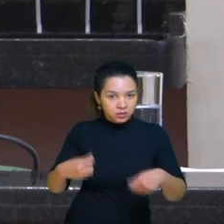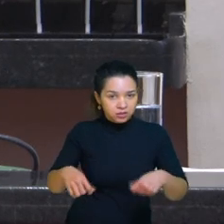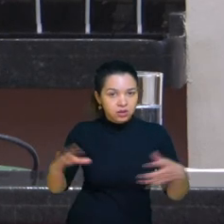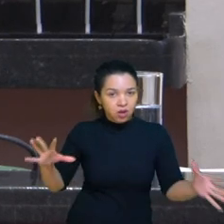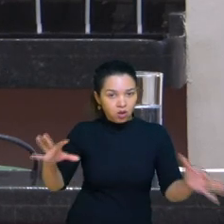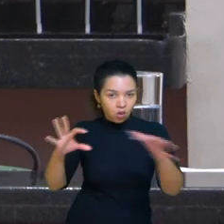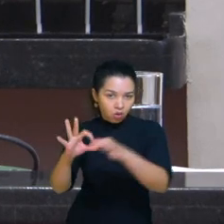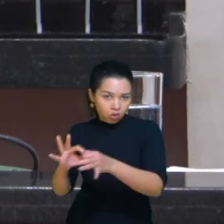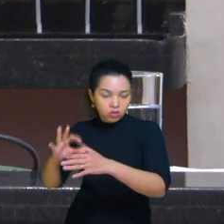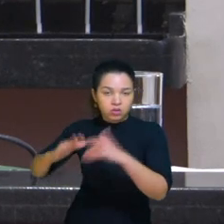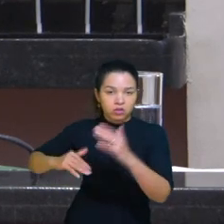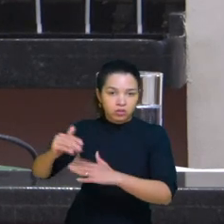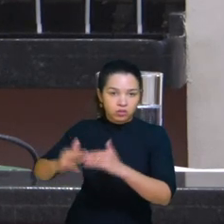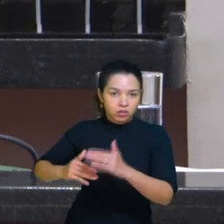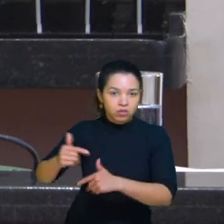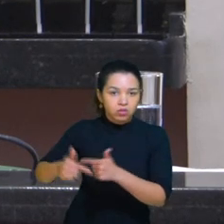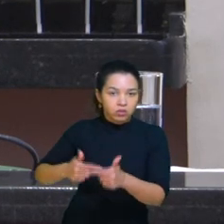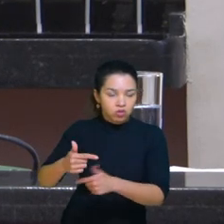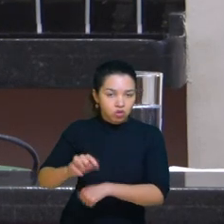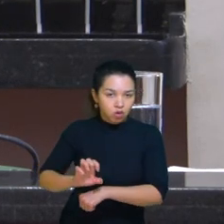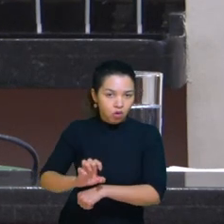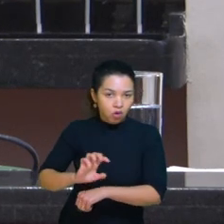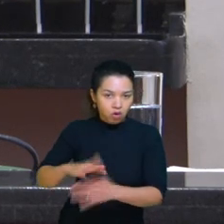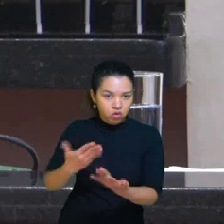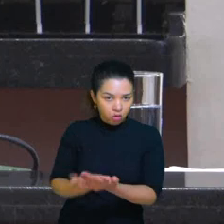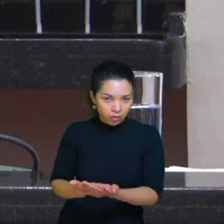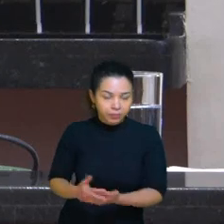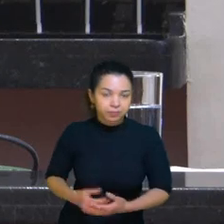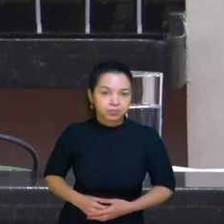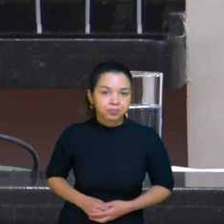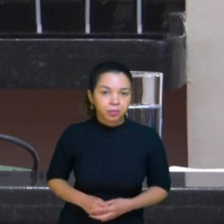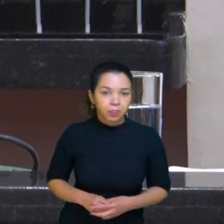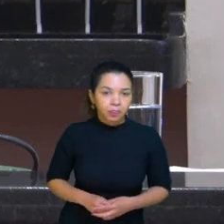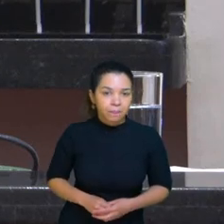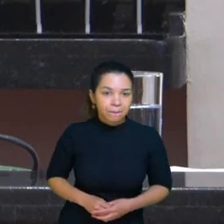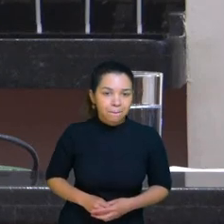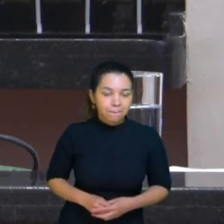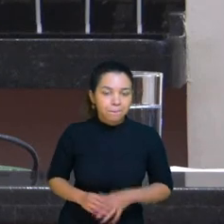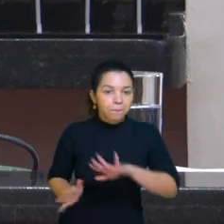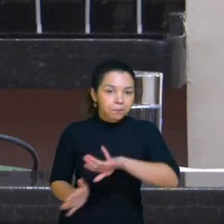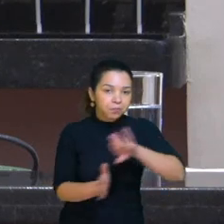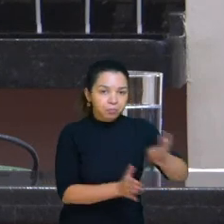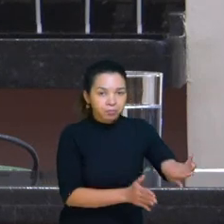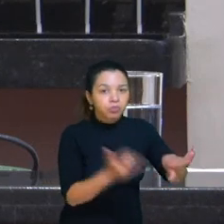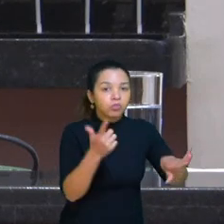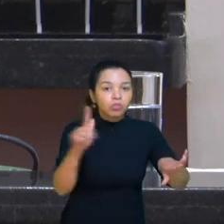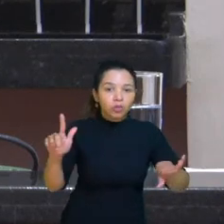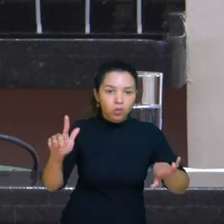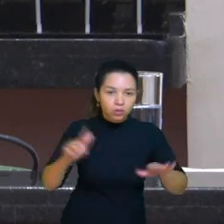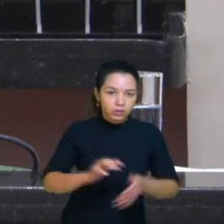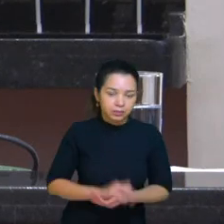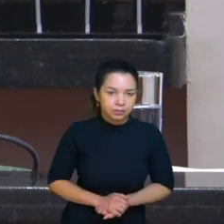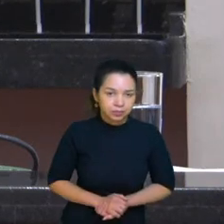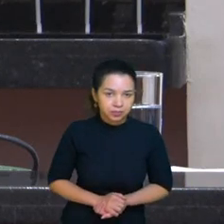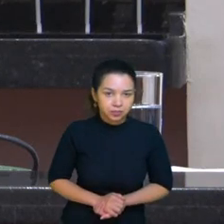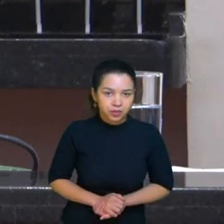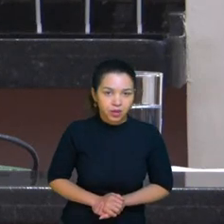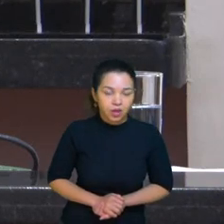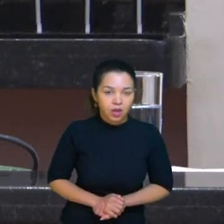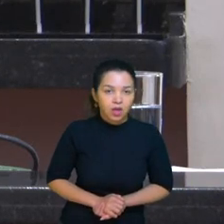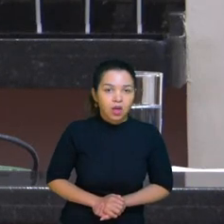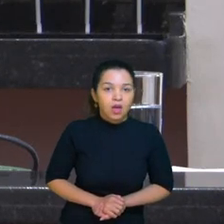atividades escolares outra questão que já foi discutida aqui não há dúvidas eu sou professor eu